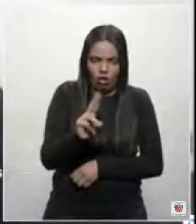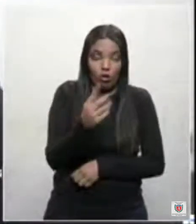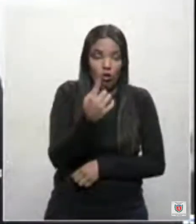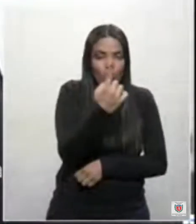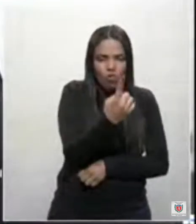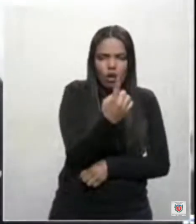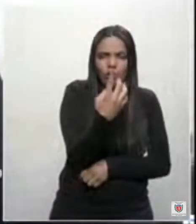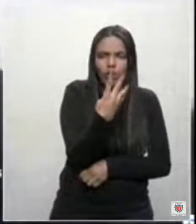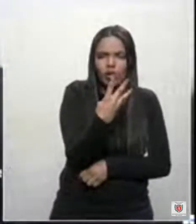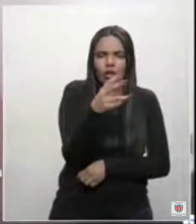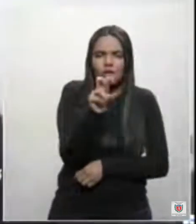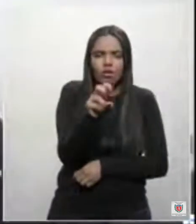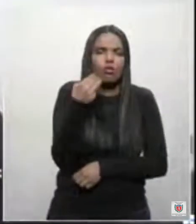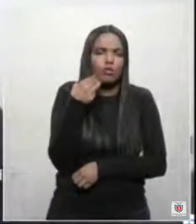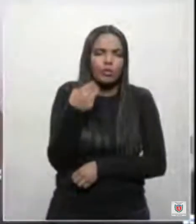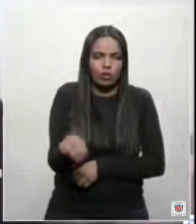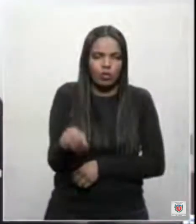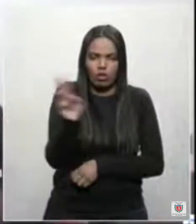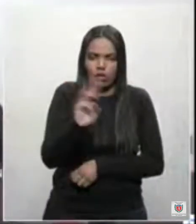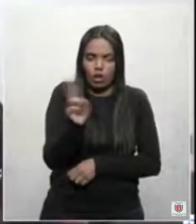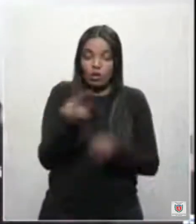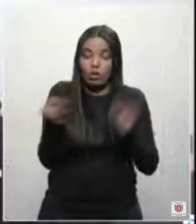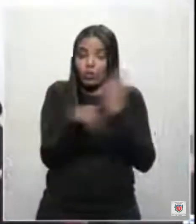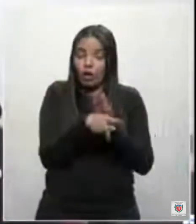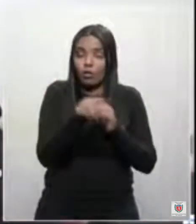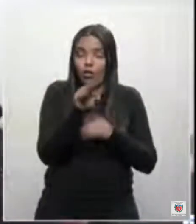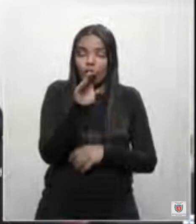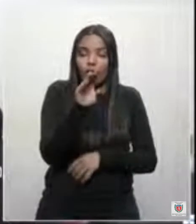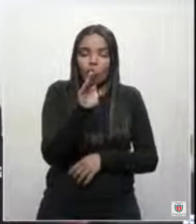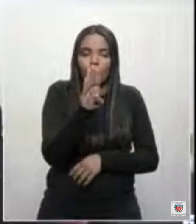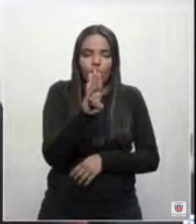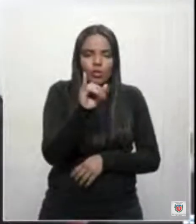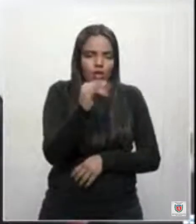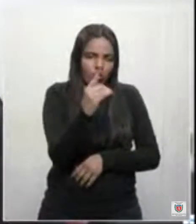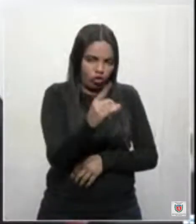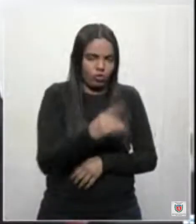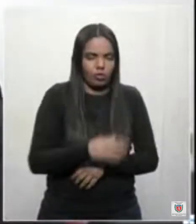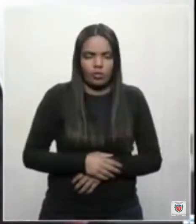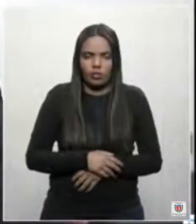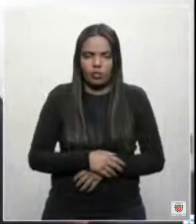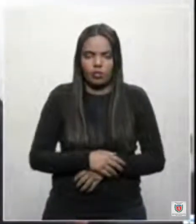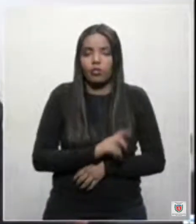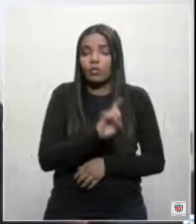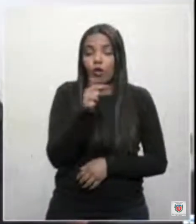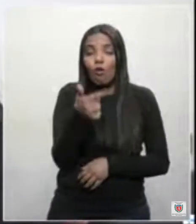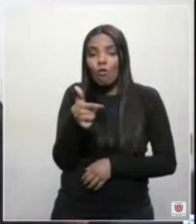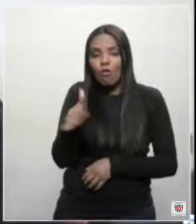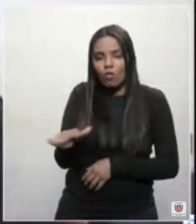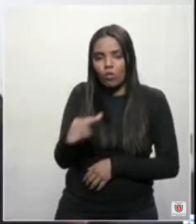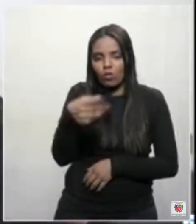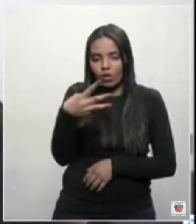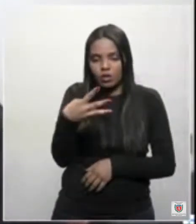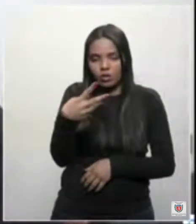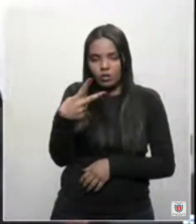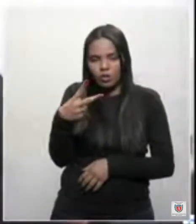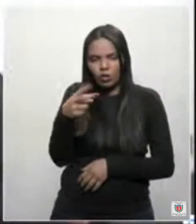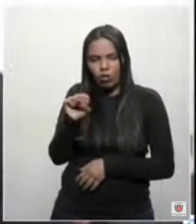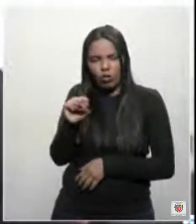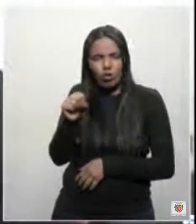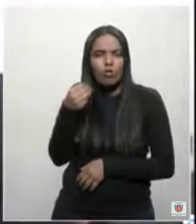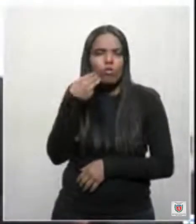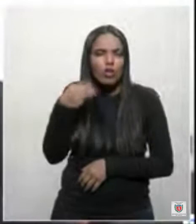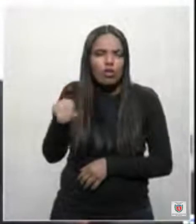do BID, para finalidade específica, ou seja, não pode mexer no CENISO. Os outros deles, 328 milhões, são para asfalto